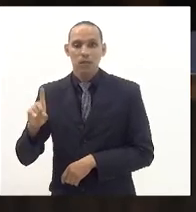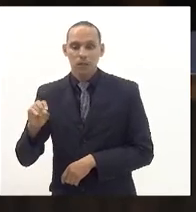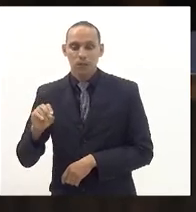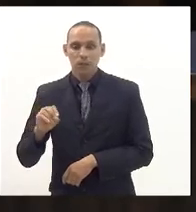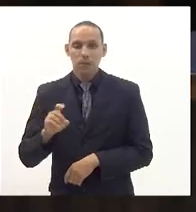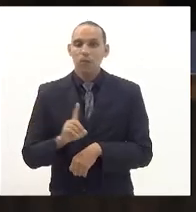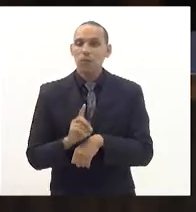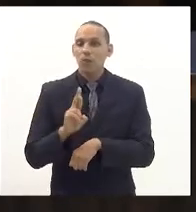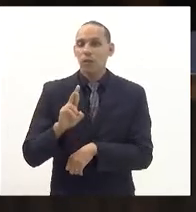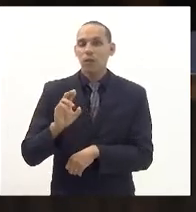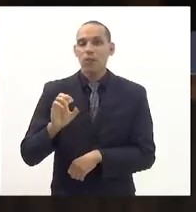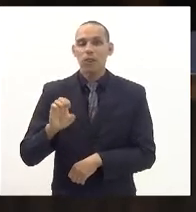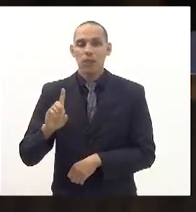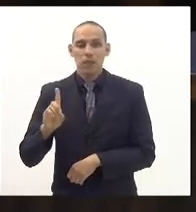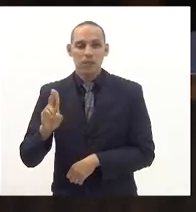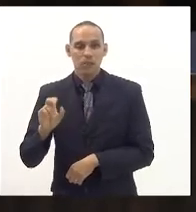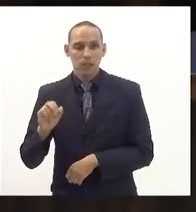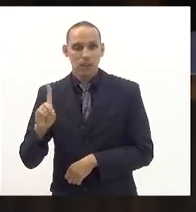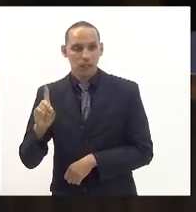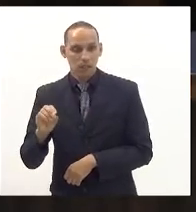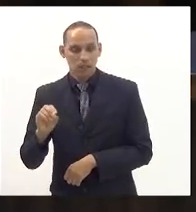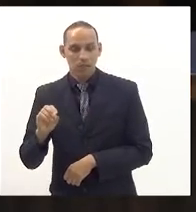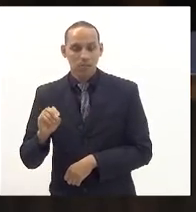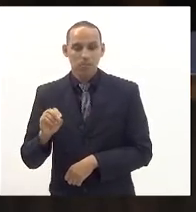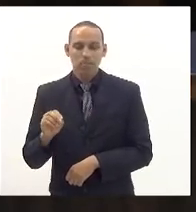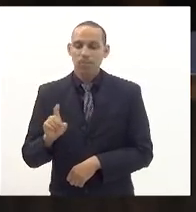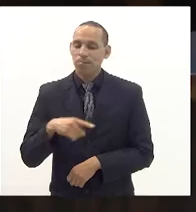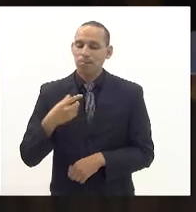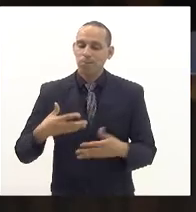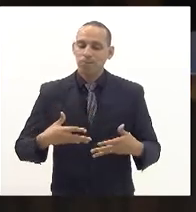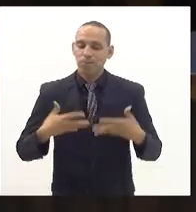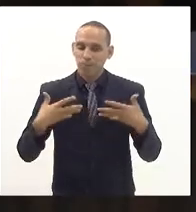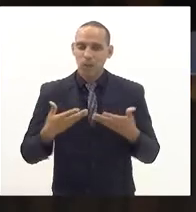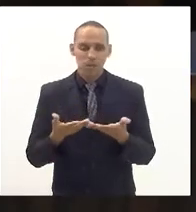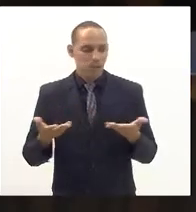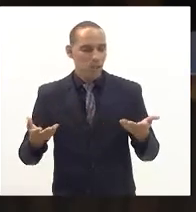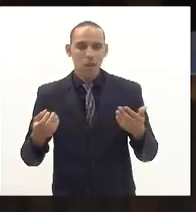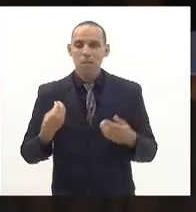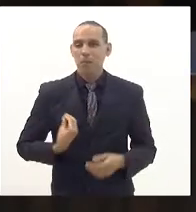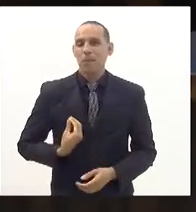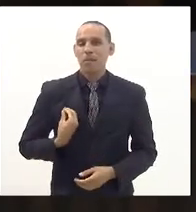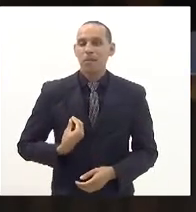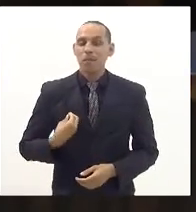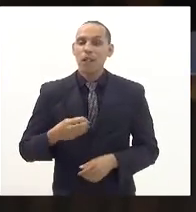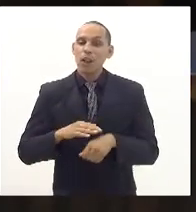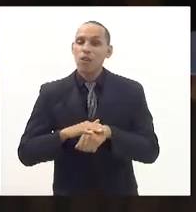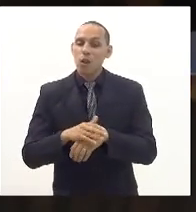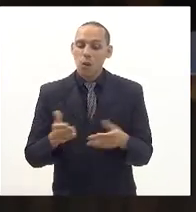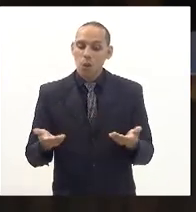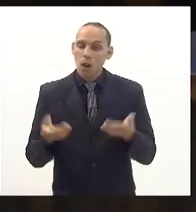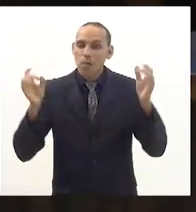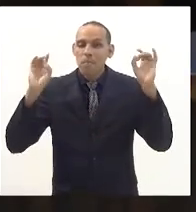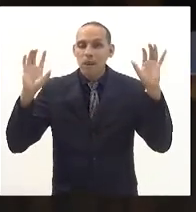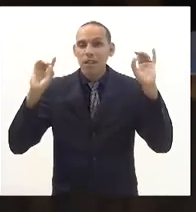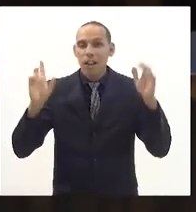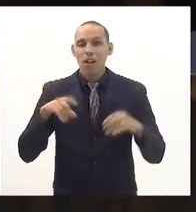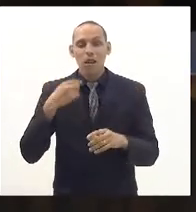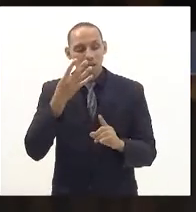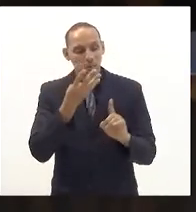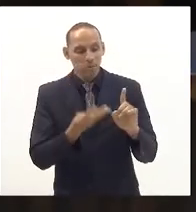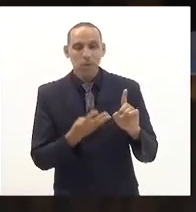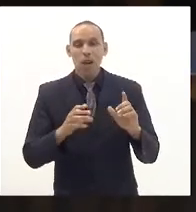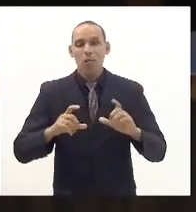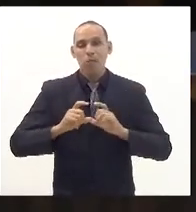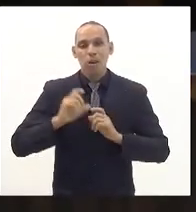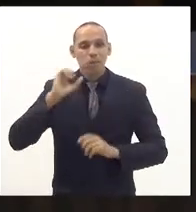Dr Eduardo Russi para nós é uma honra tê-los aqui está uma noite muito especial e que homenageamos com a